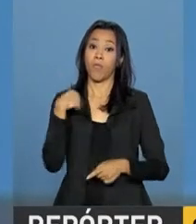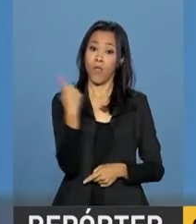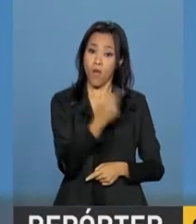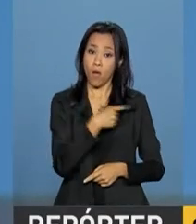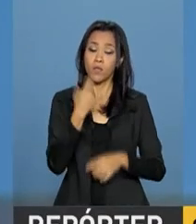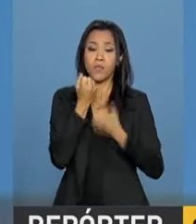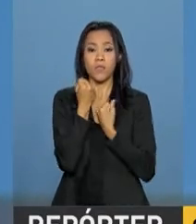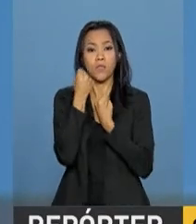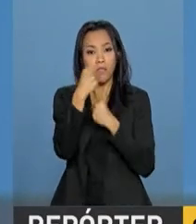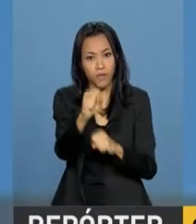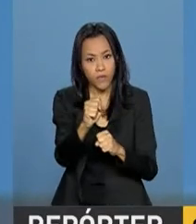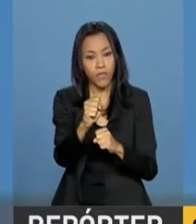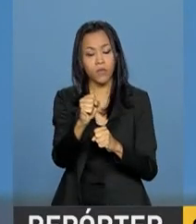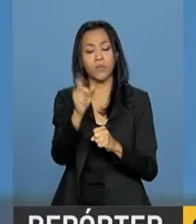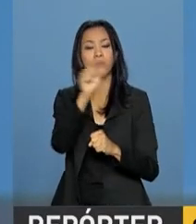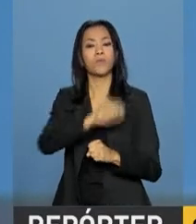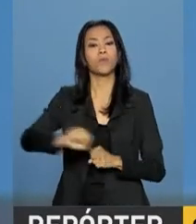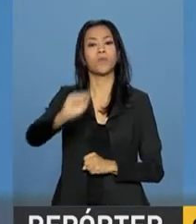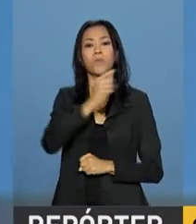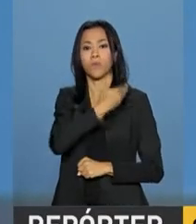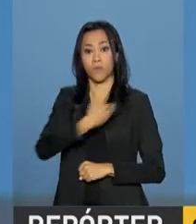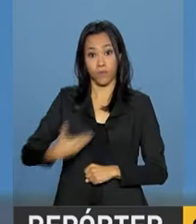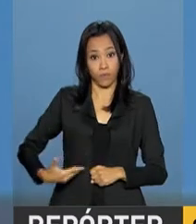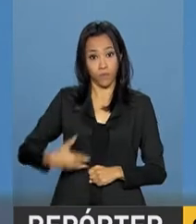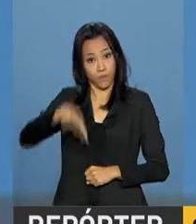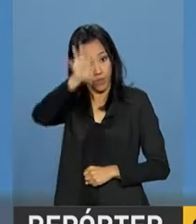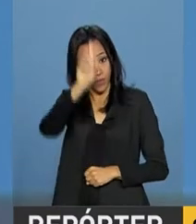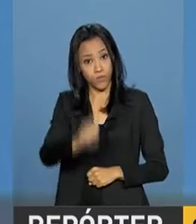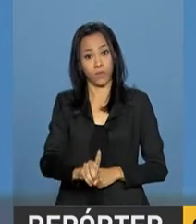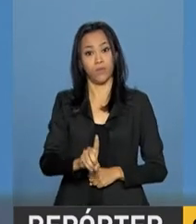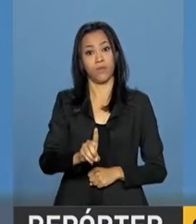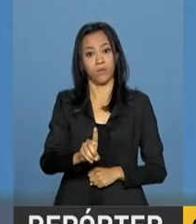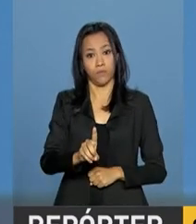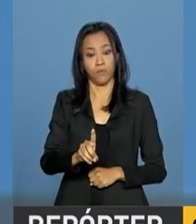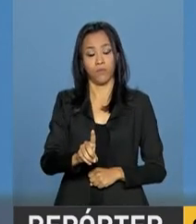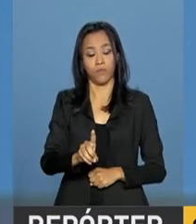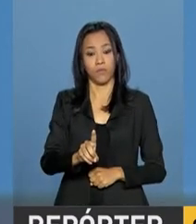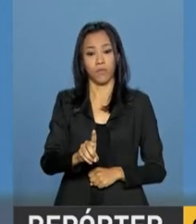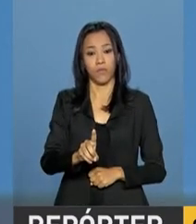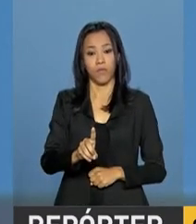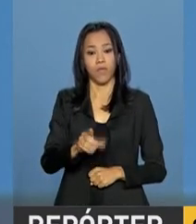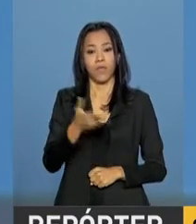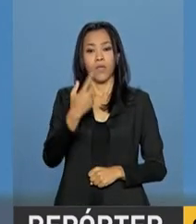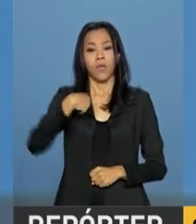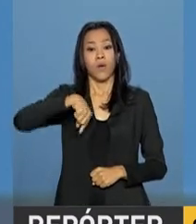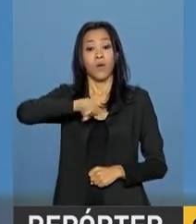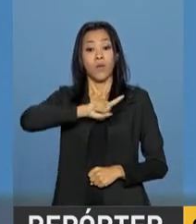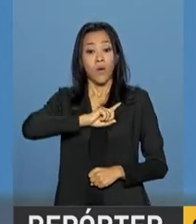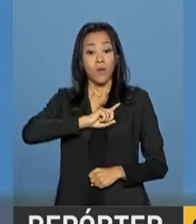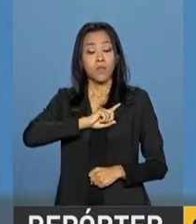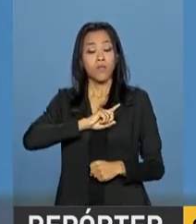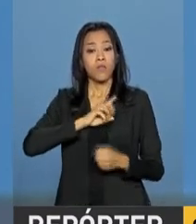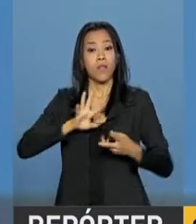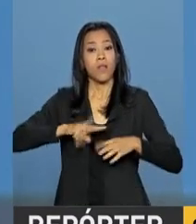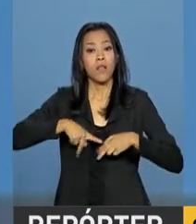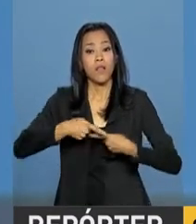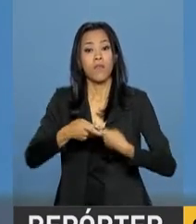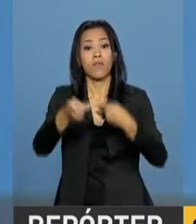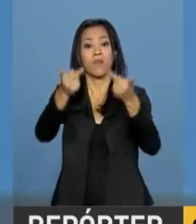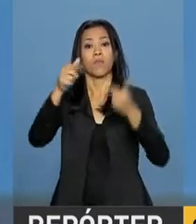estado de direito e portanto nós levamos aqui os agentes